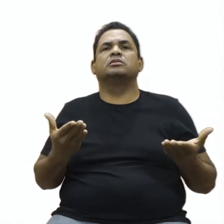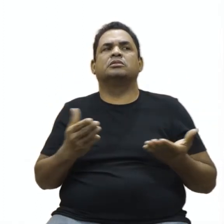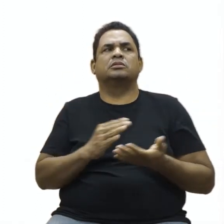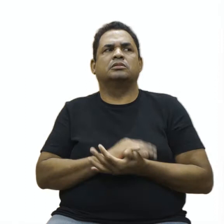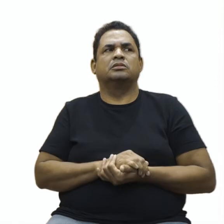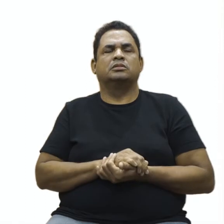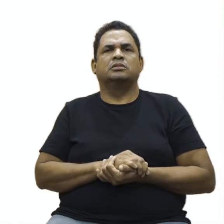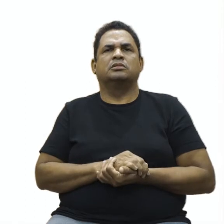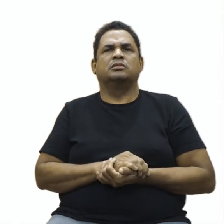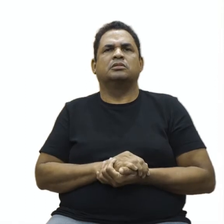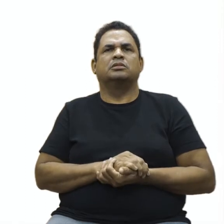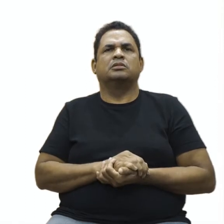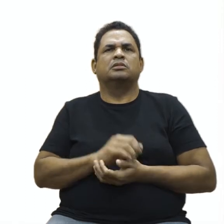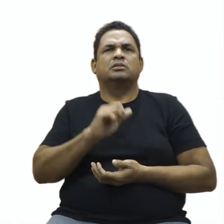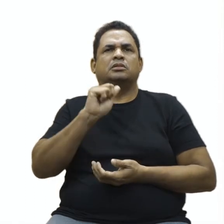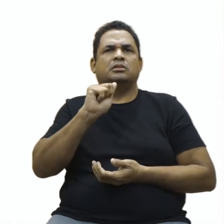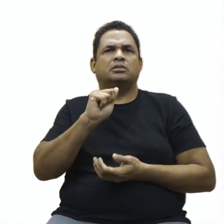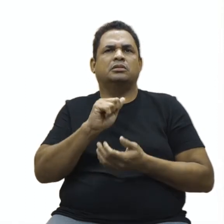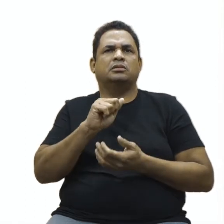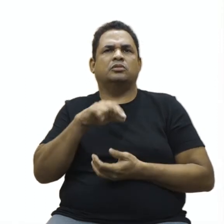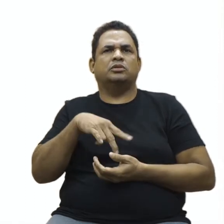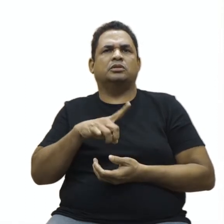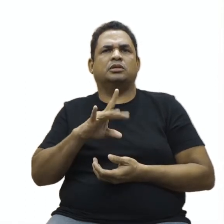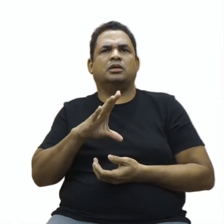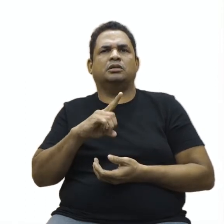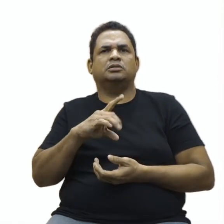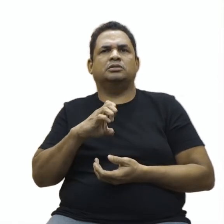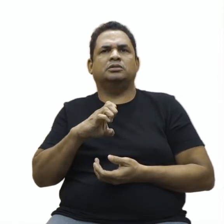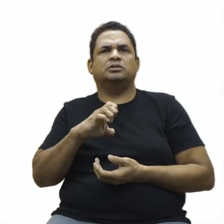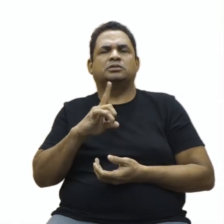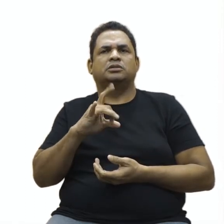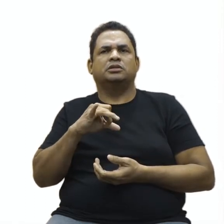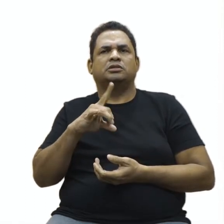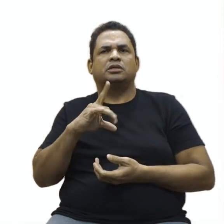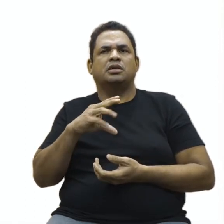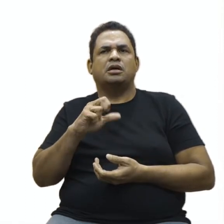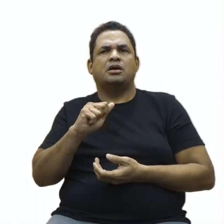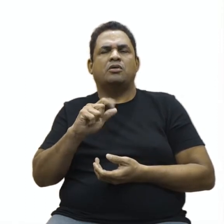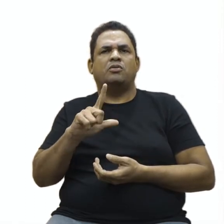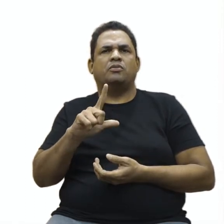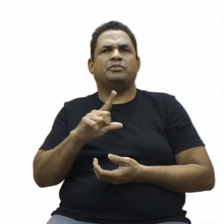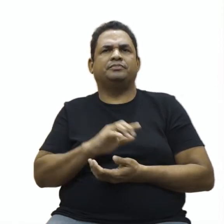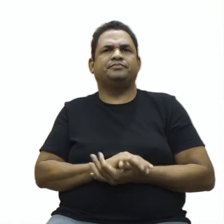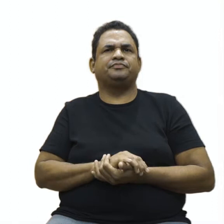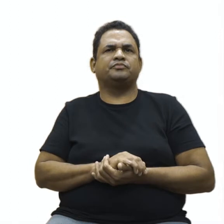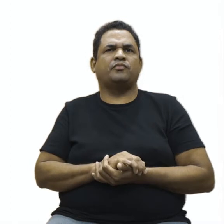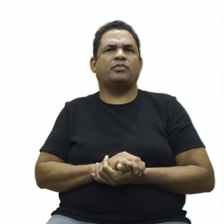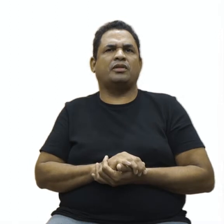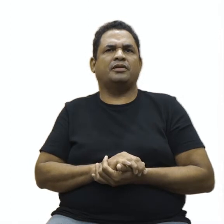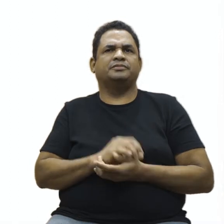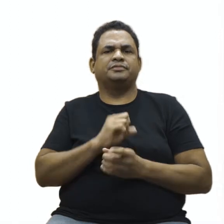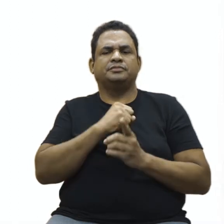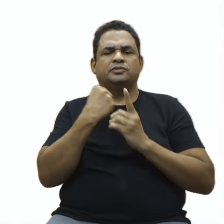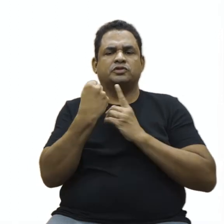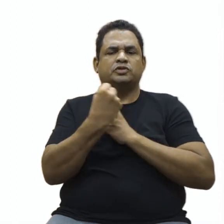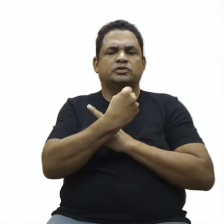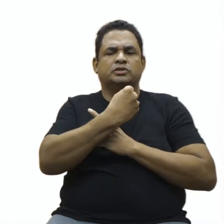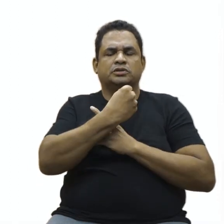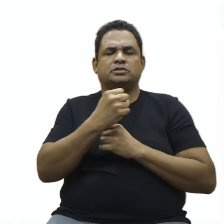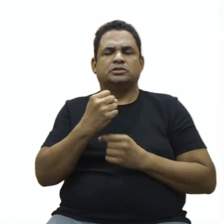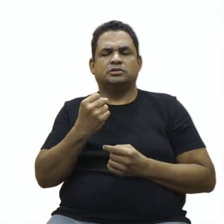vamos lá, letra A, unidade sindical? Sei não, hein, gente? B, socialização